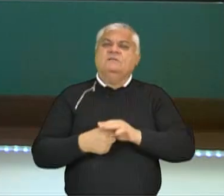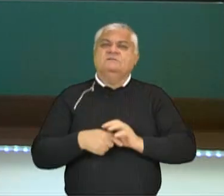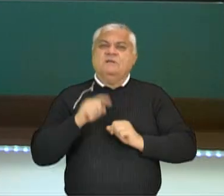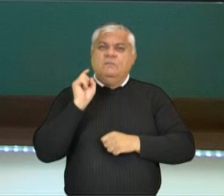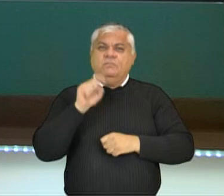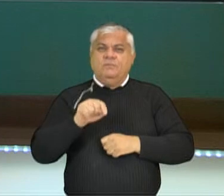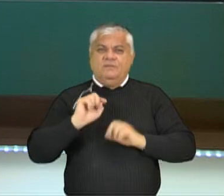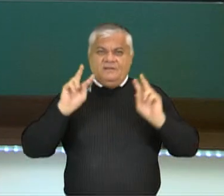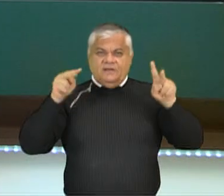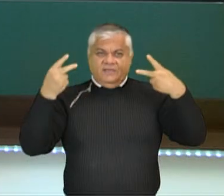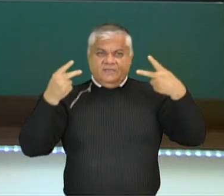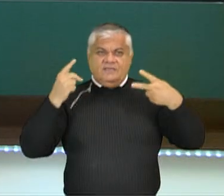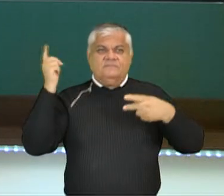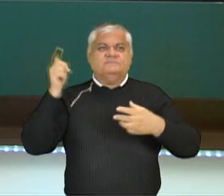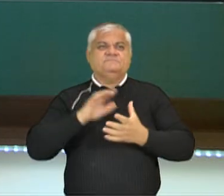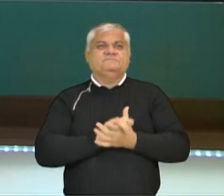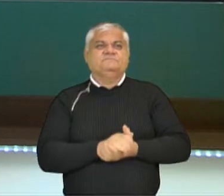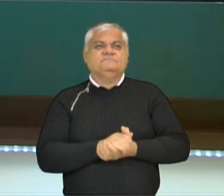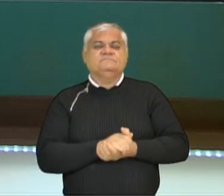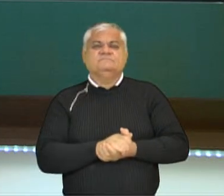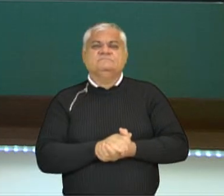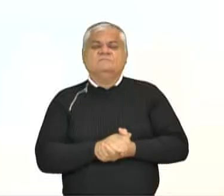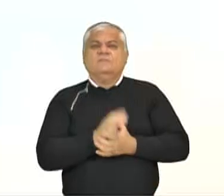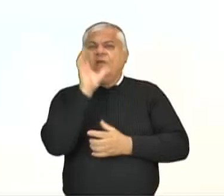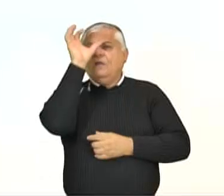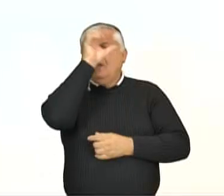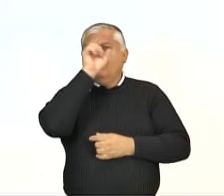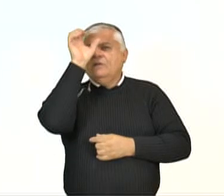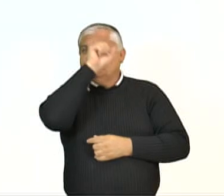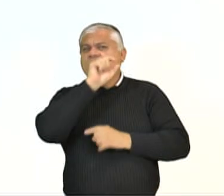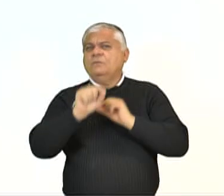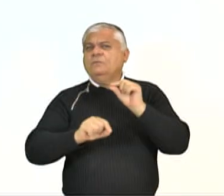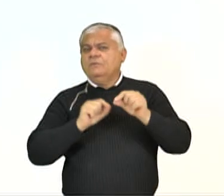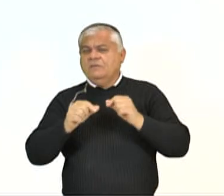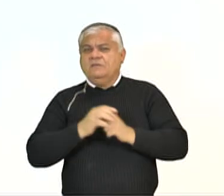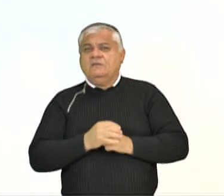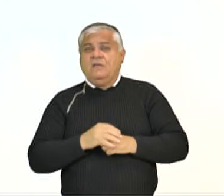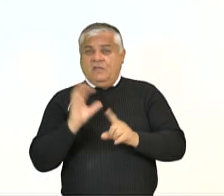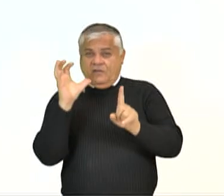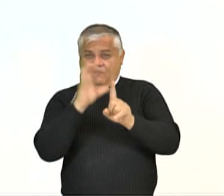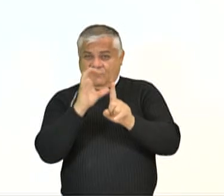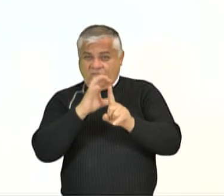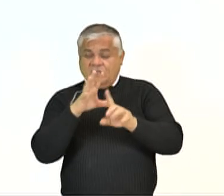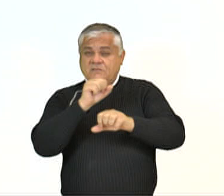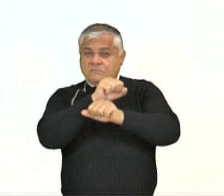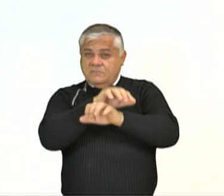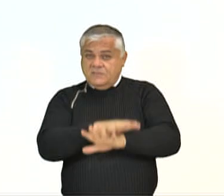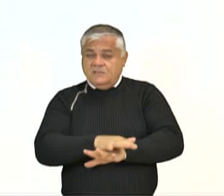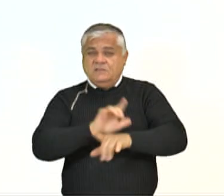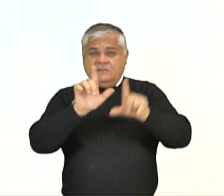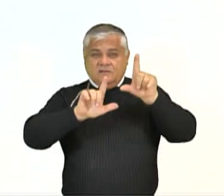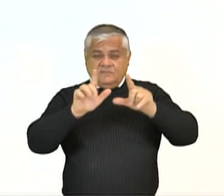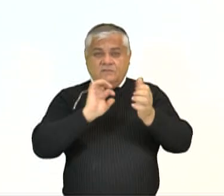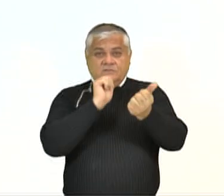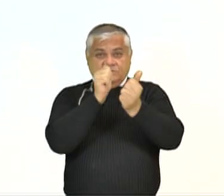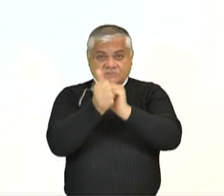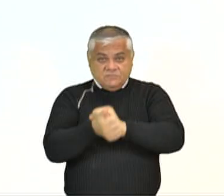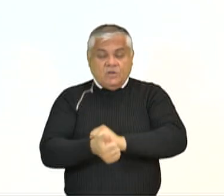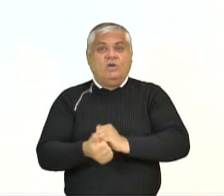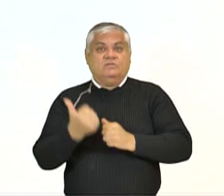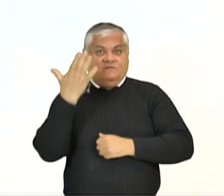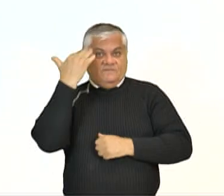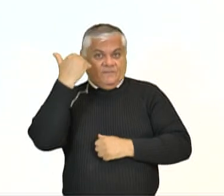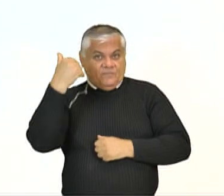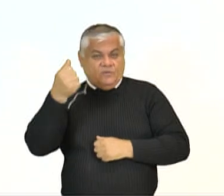clicar nesse link. E sobre o que a gente estudou. A influência da mídia no vôlei com relação ao esporte espetáculo,